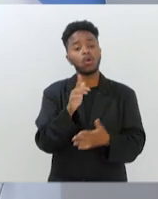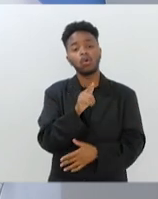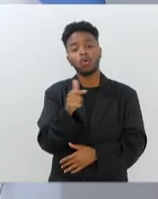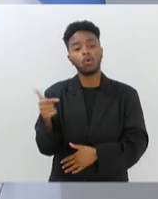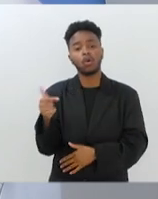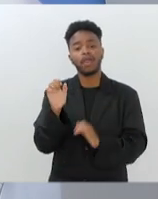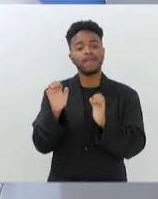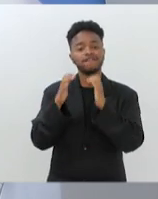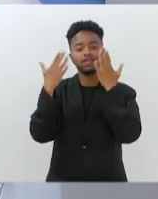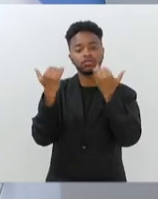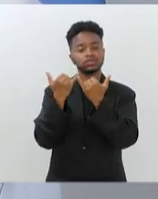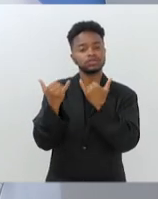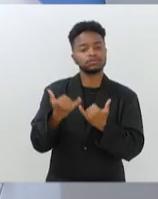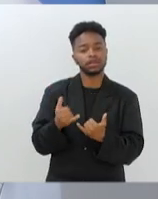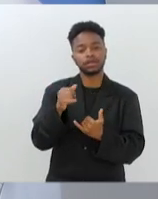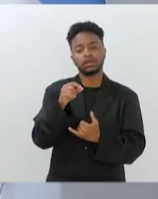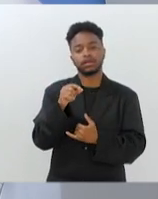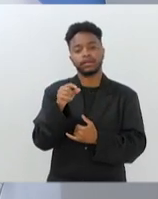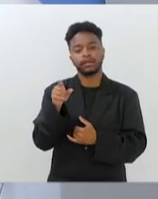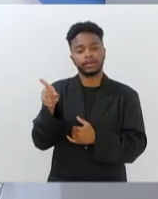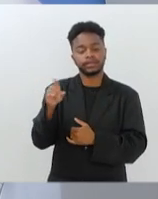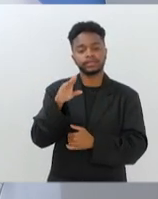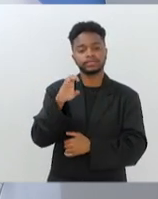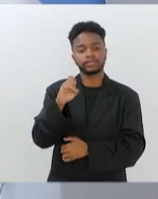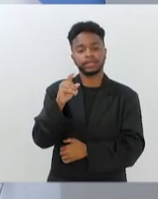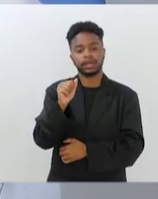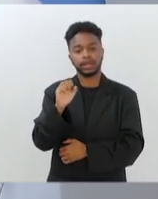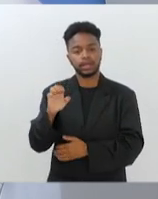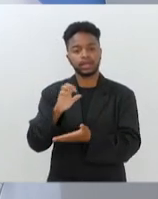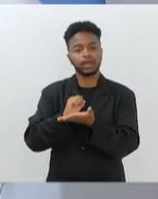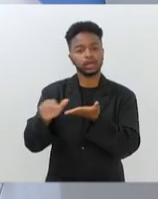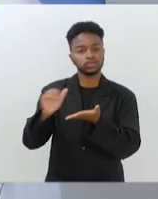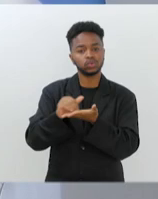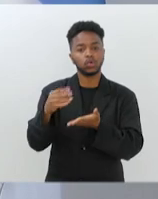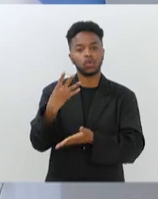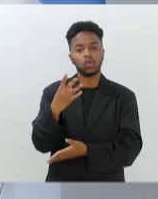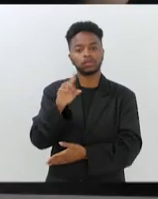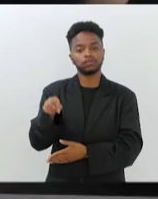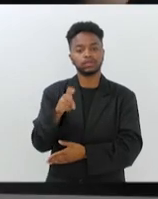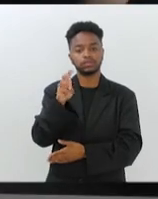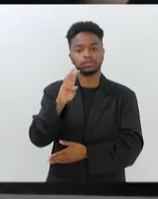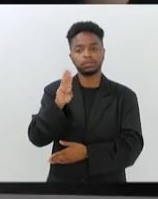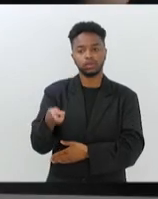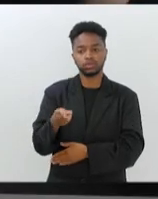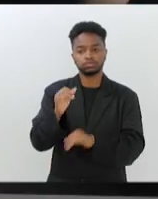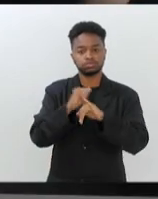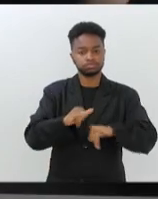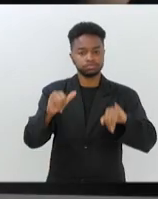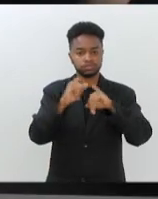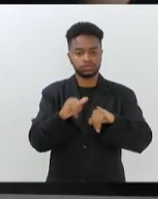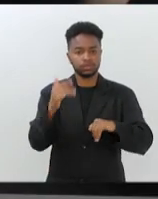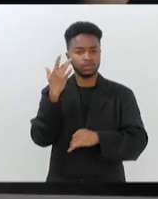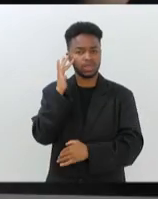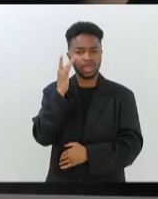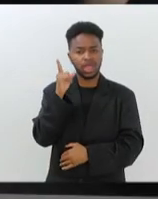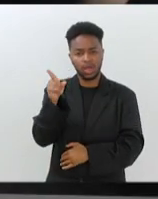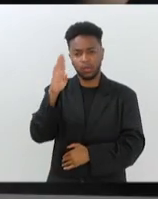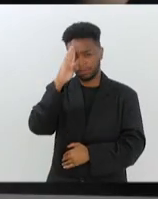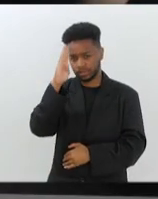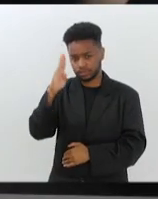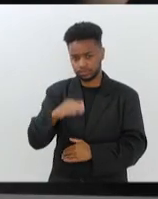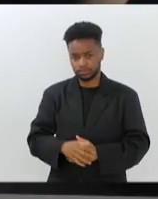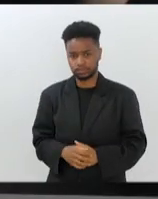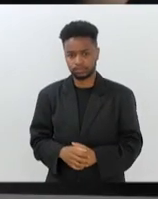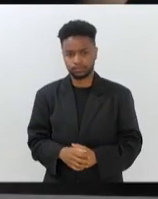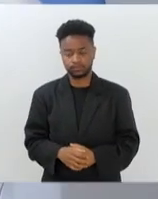outro evento similar que a cedai gastou 45 milhões para divulgar sua marca esse acho que foi o maior deles então a